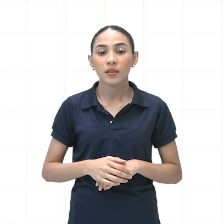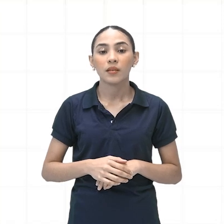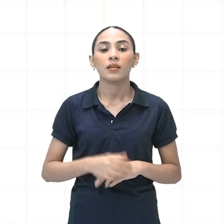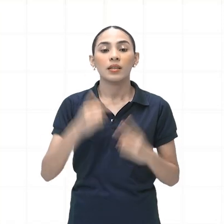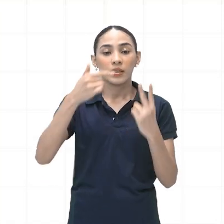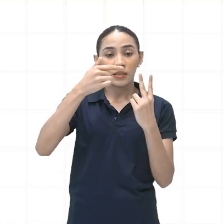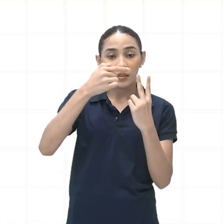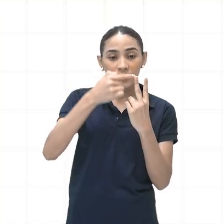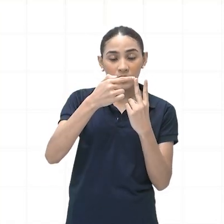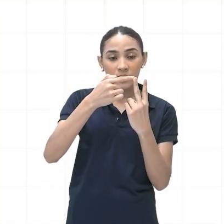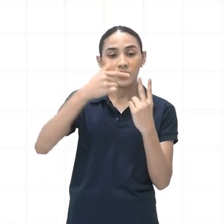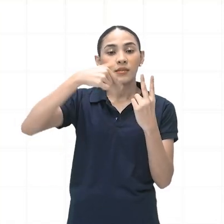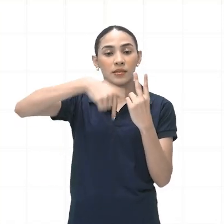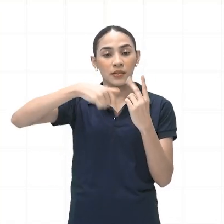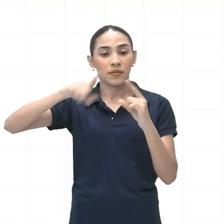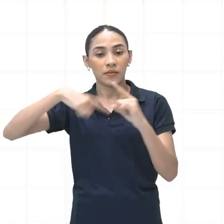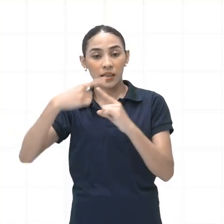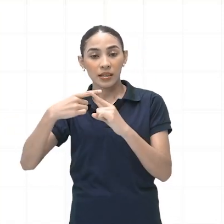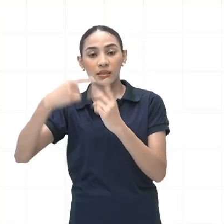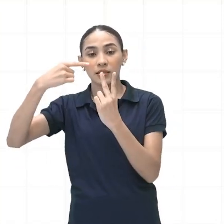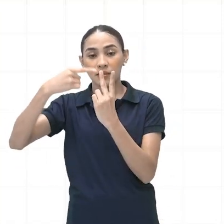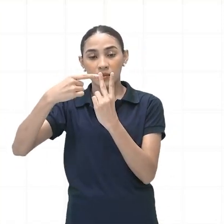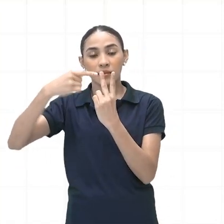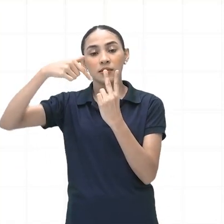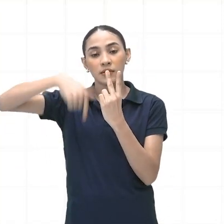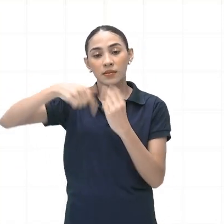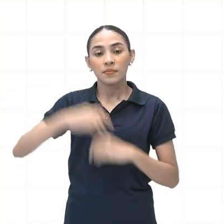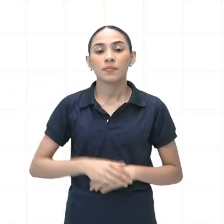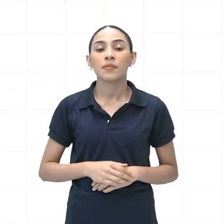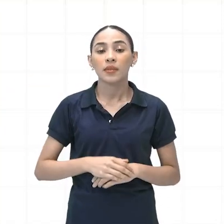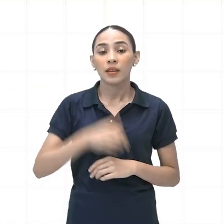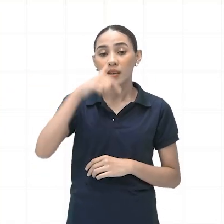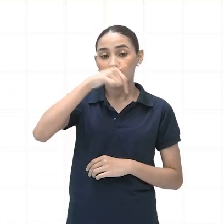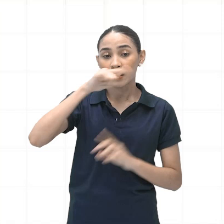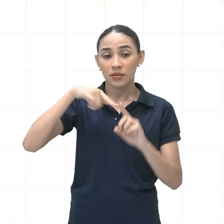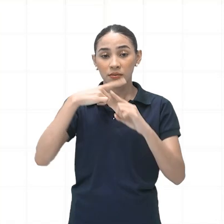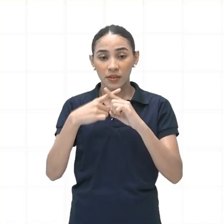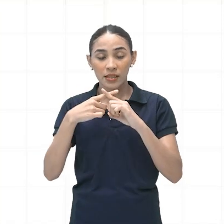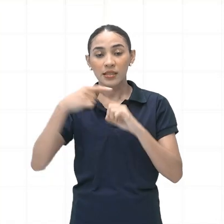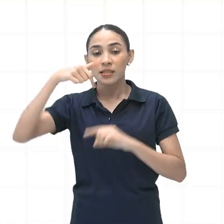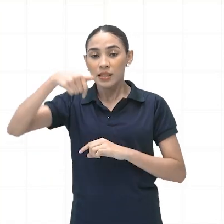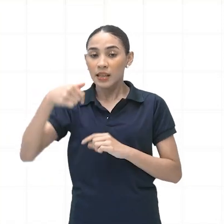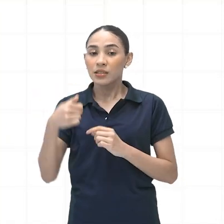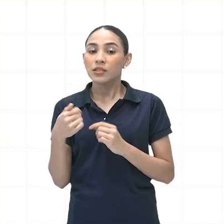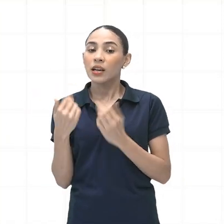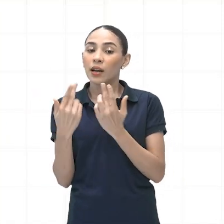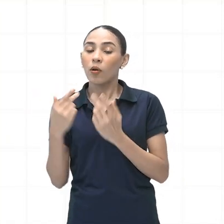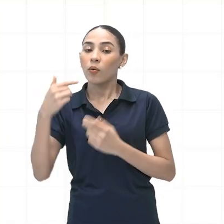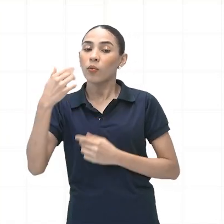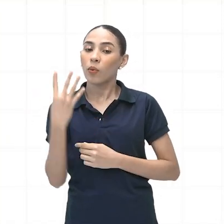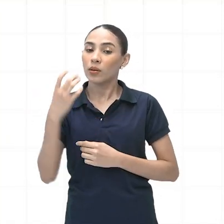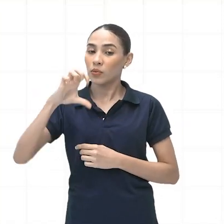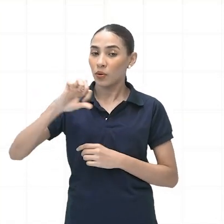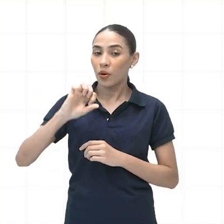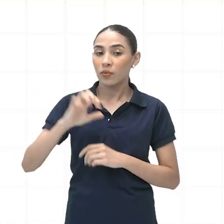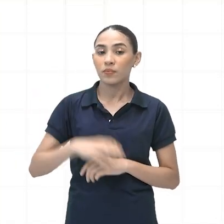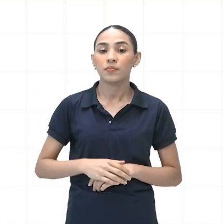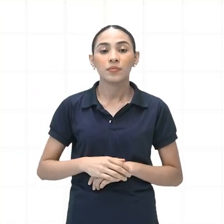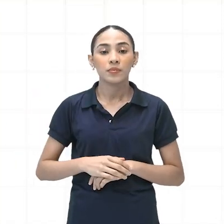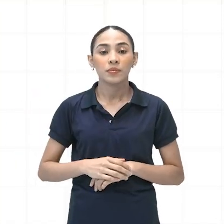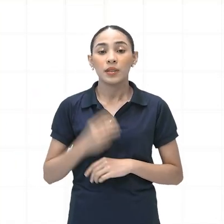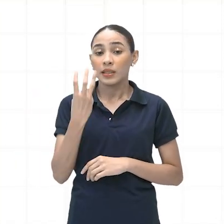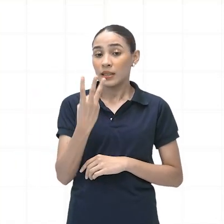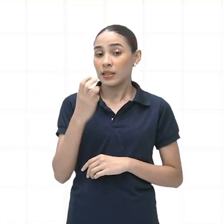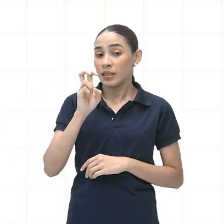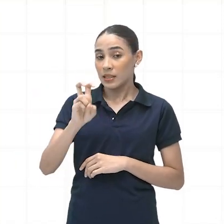de 7, eu vou repetir o radical e vou multiplicar. 7 vezes 7, 49. Que nós sabemos que